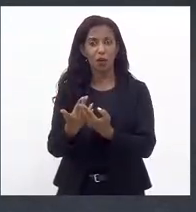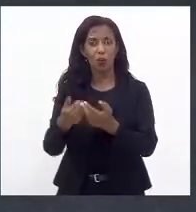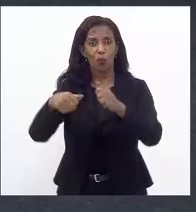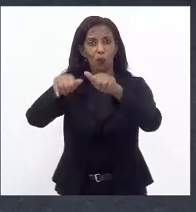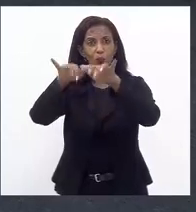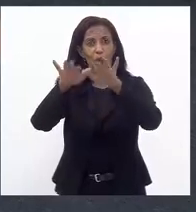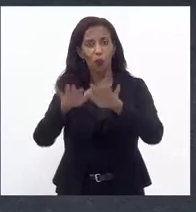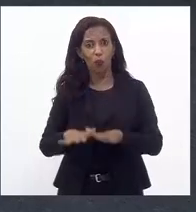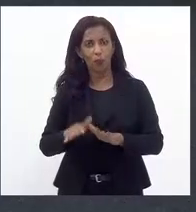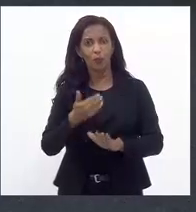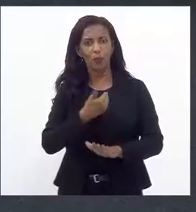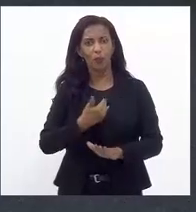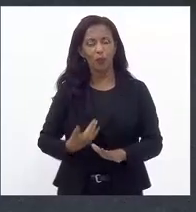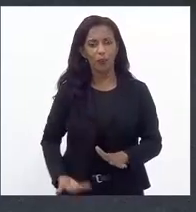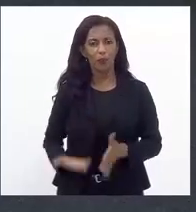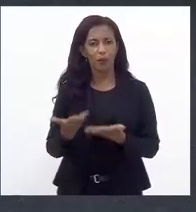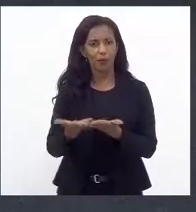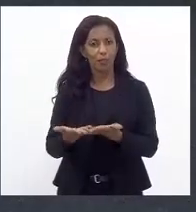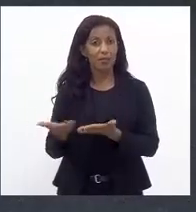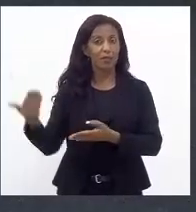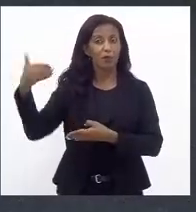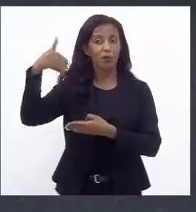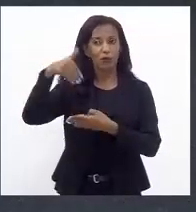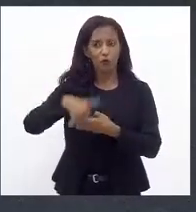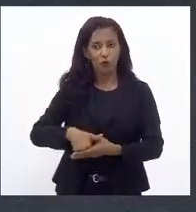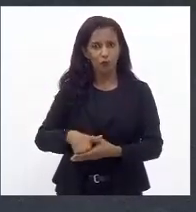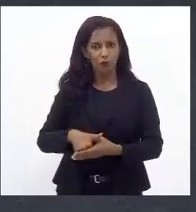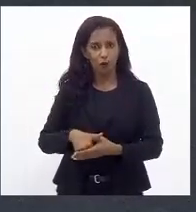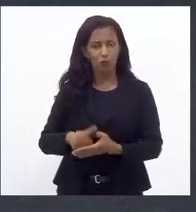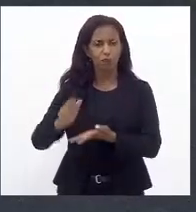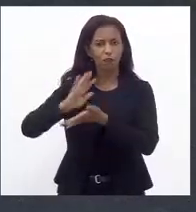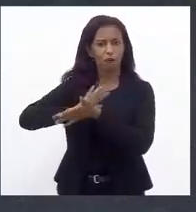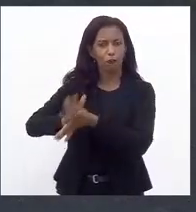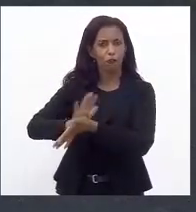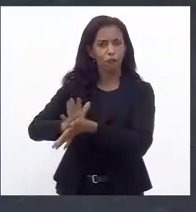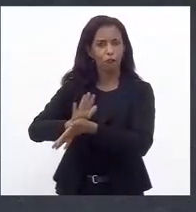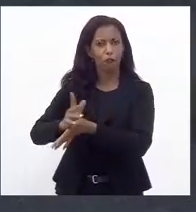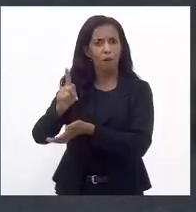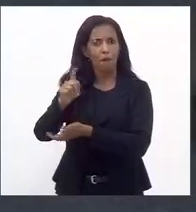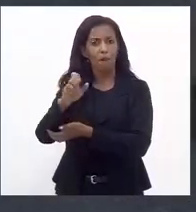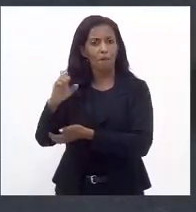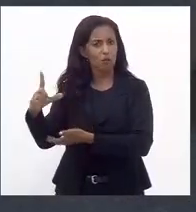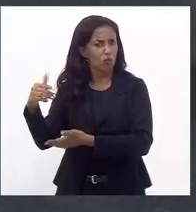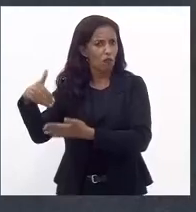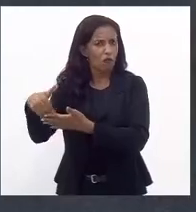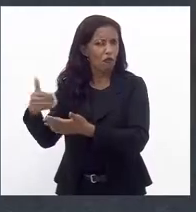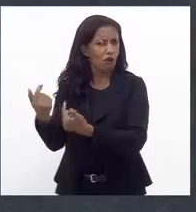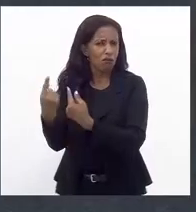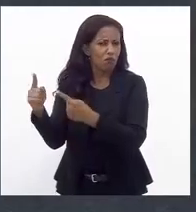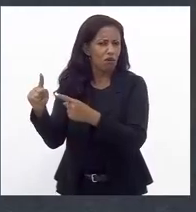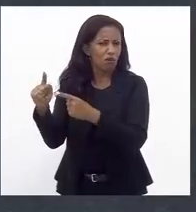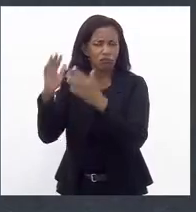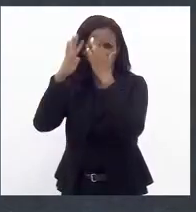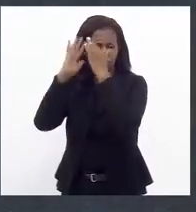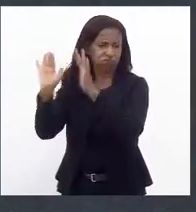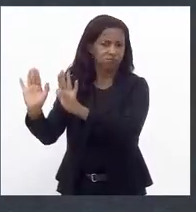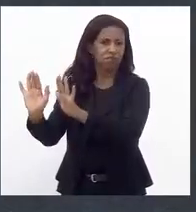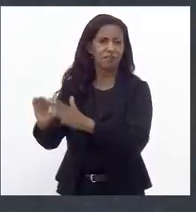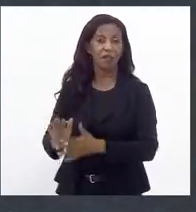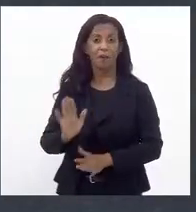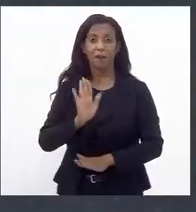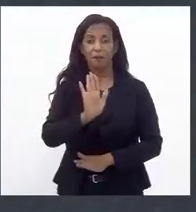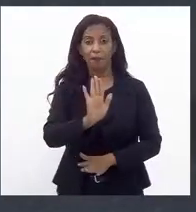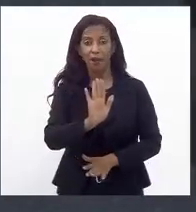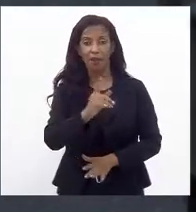Parlamento então o voto da covardia o pessoal tem direito a votar não o que bem entender é